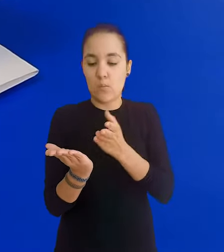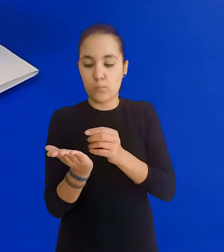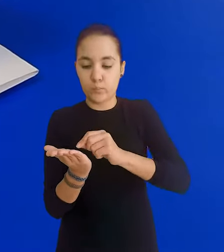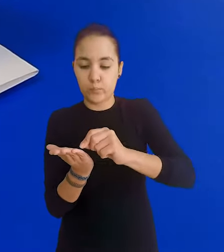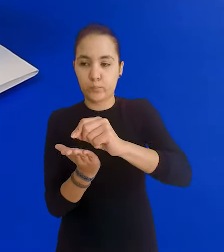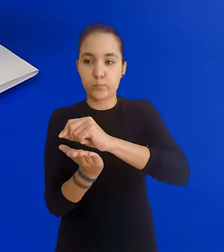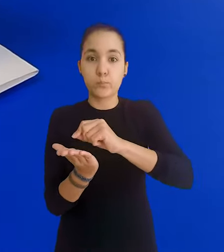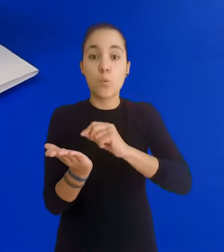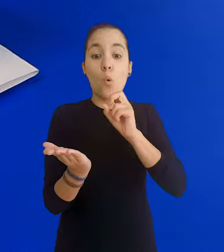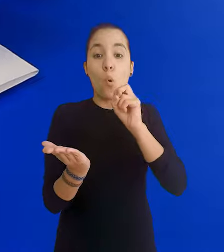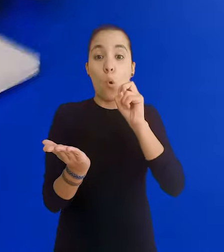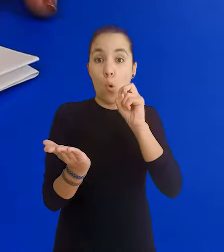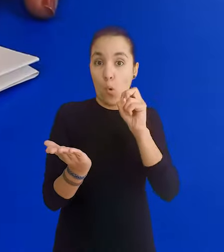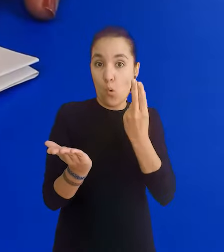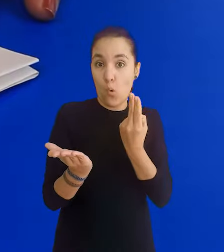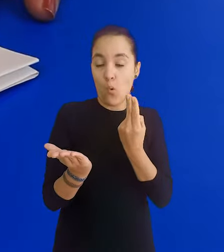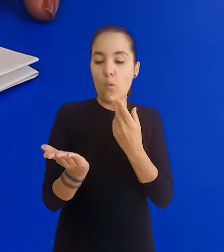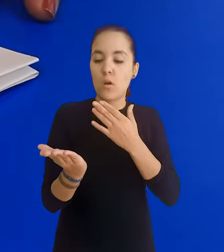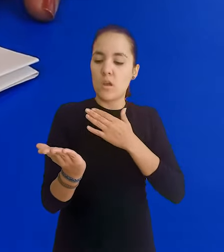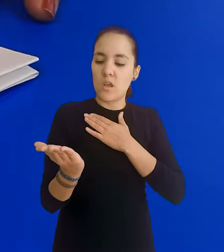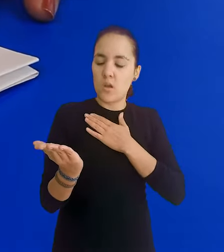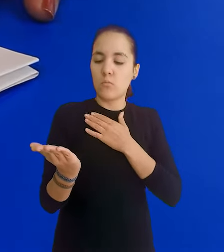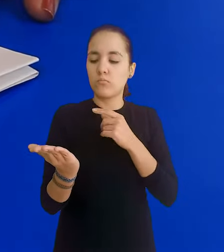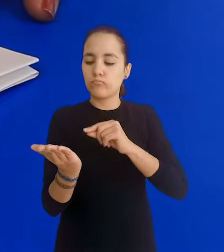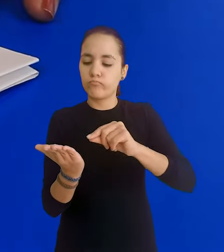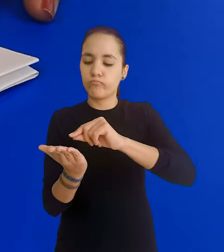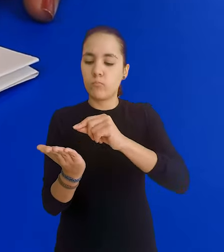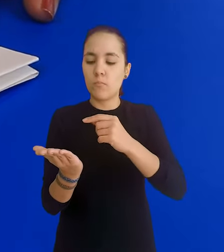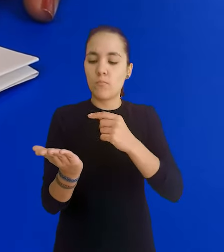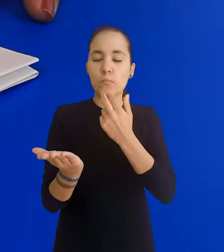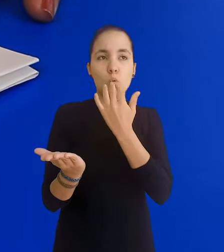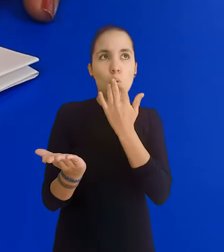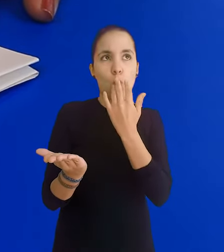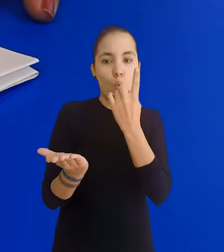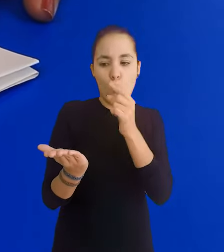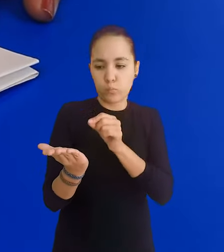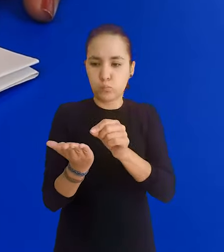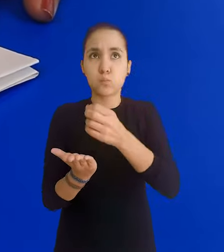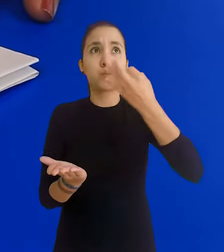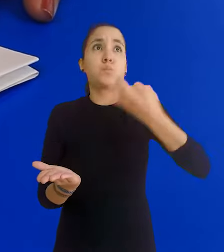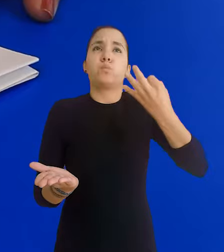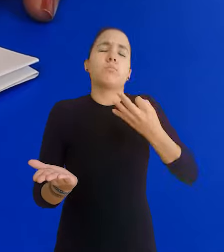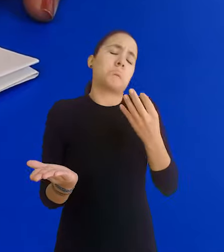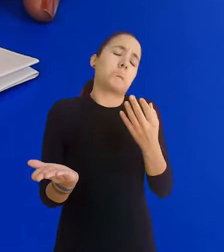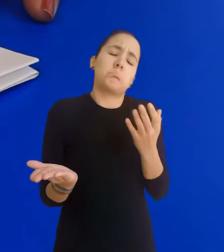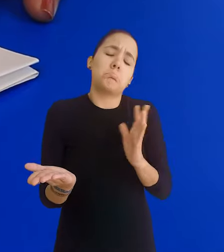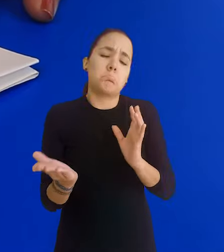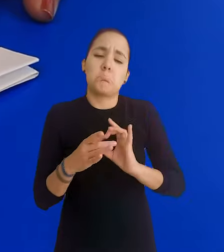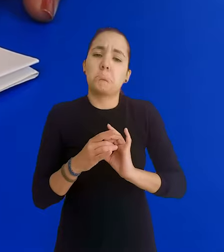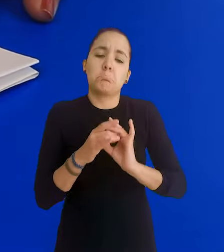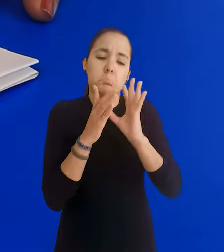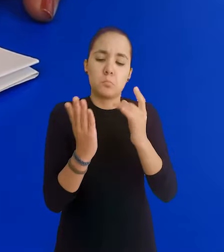ou então fazendo desenhos onde você não se preocupe em fazer um preenchimento de cor tão rigoroso, tão